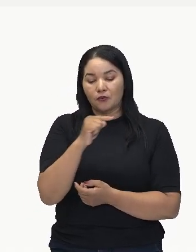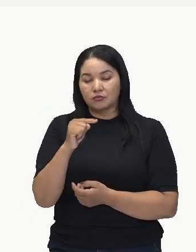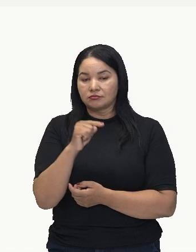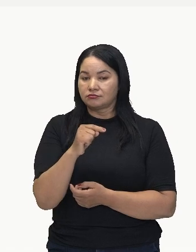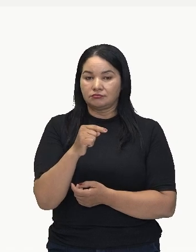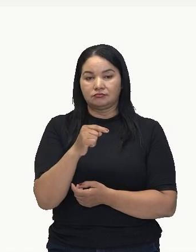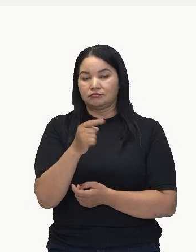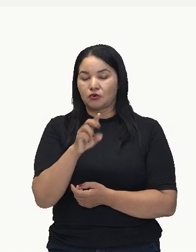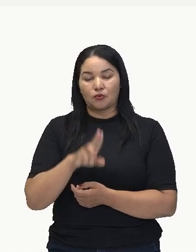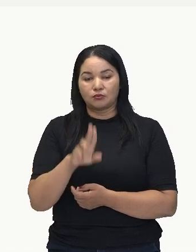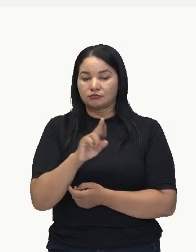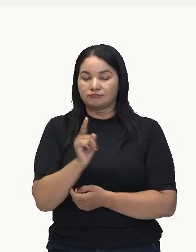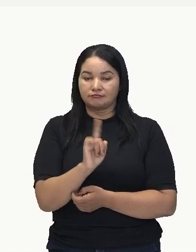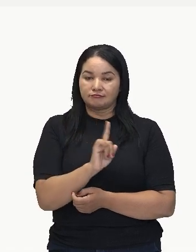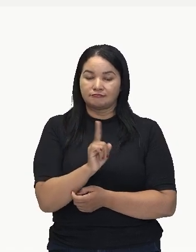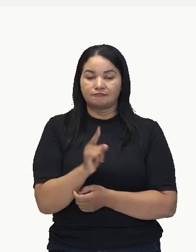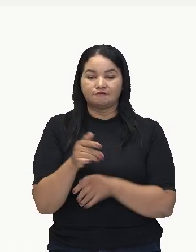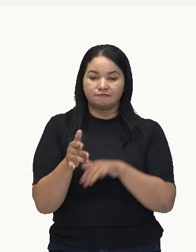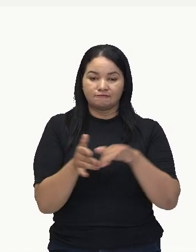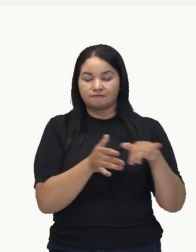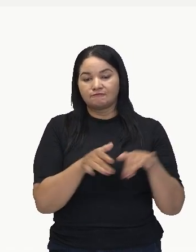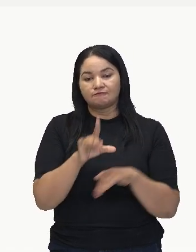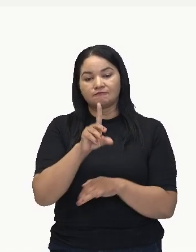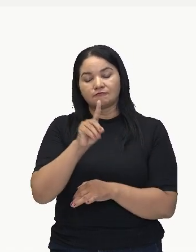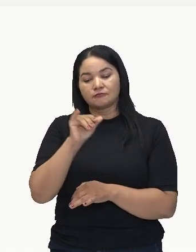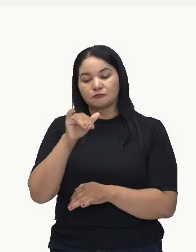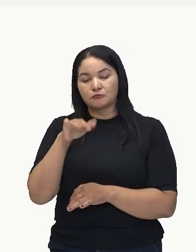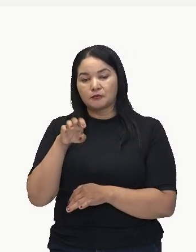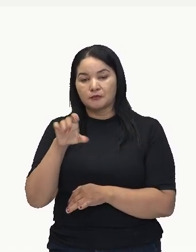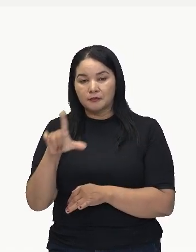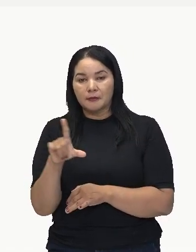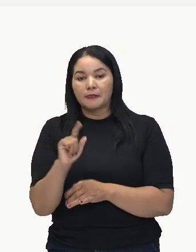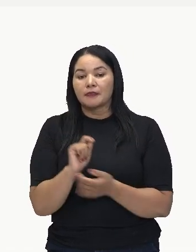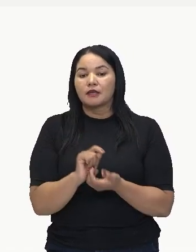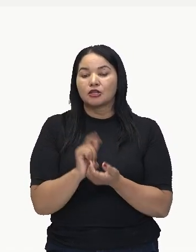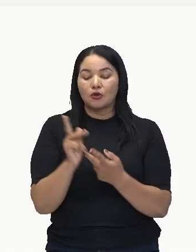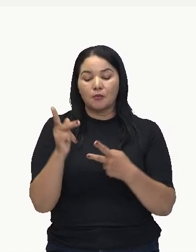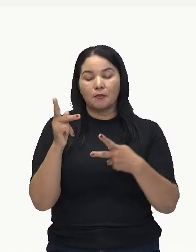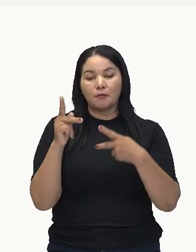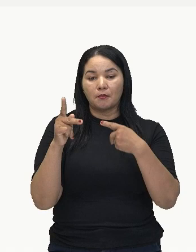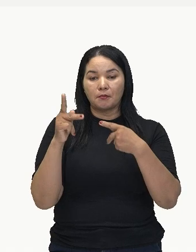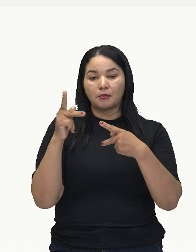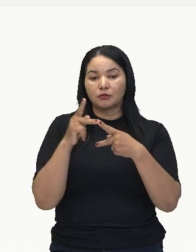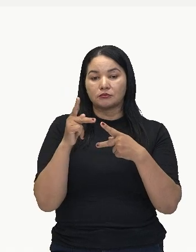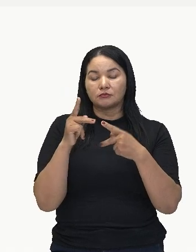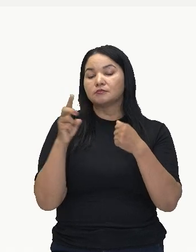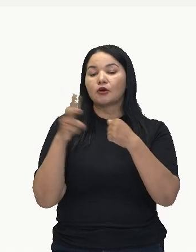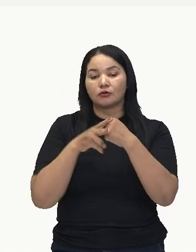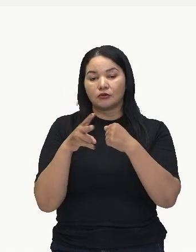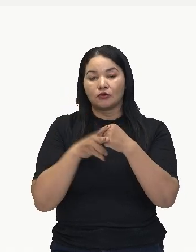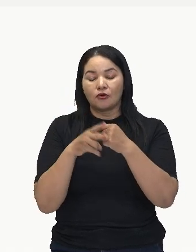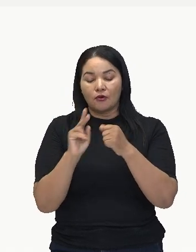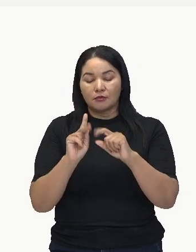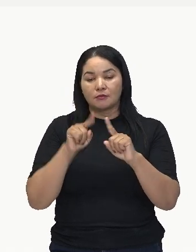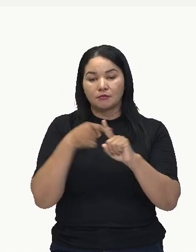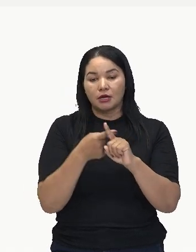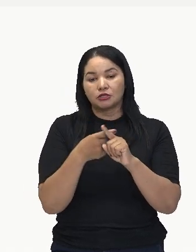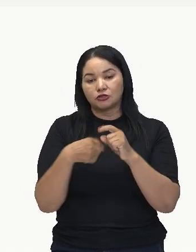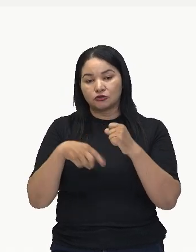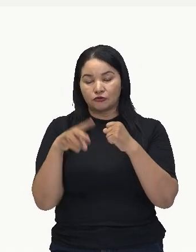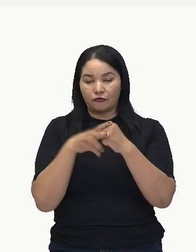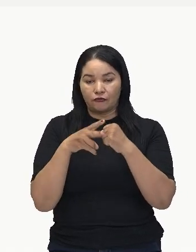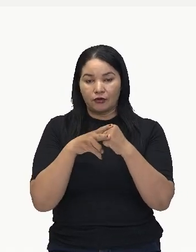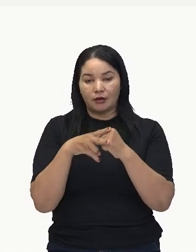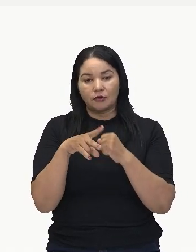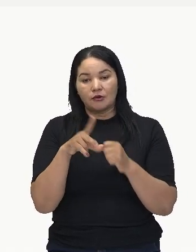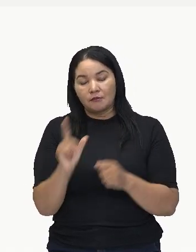os pronomes se juntam todos ao verbo, sem o hífen, formando uma nova palavra. Nesse caso, é tônica, né?